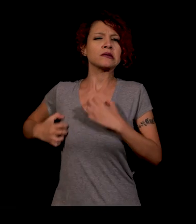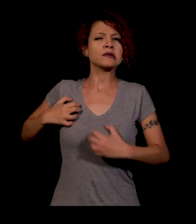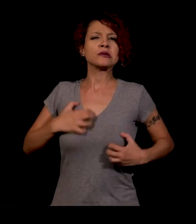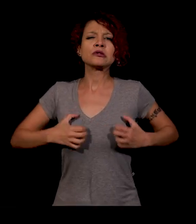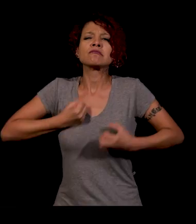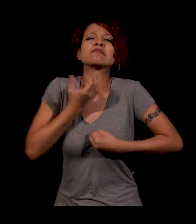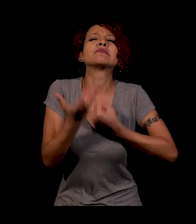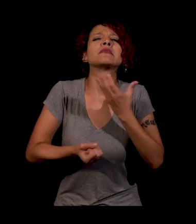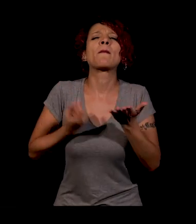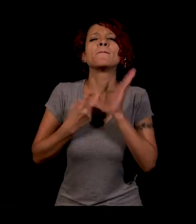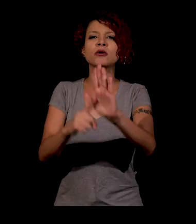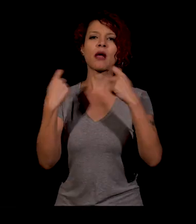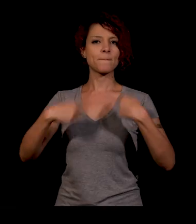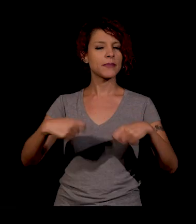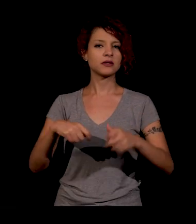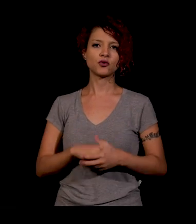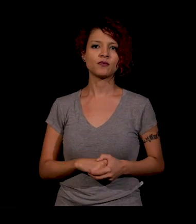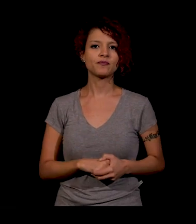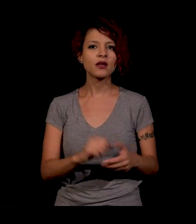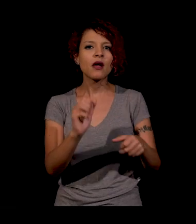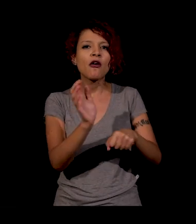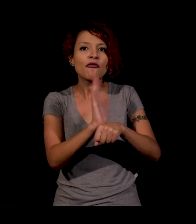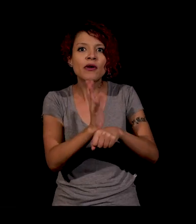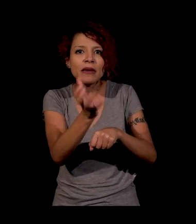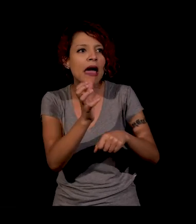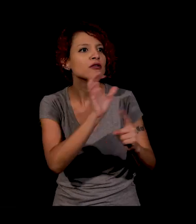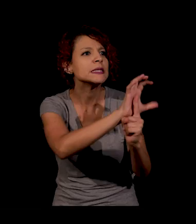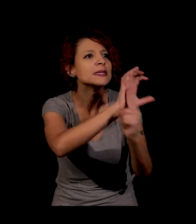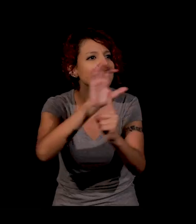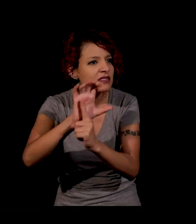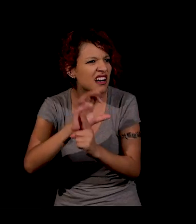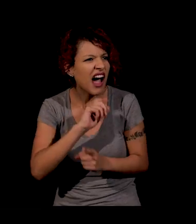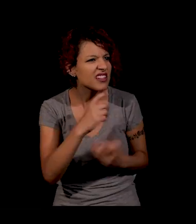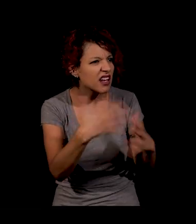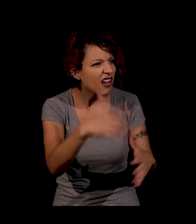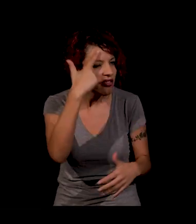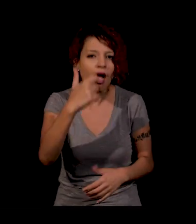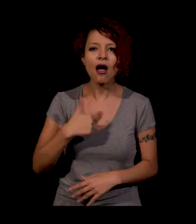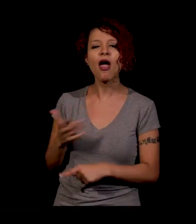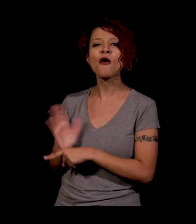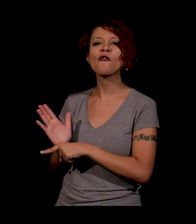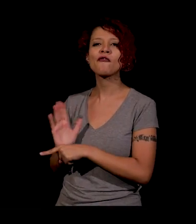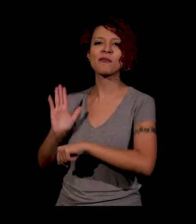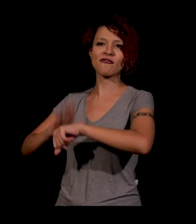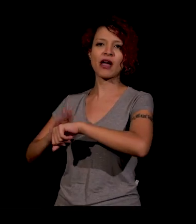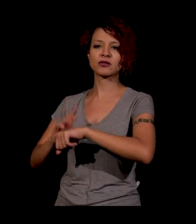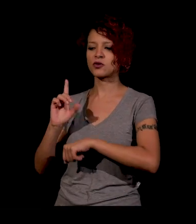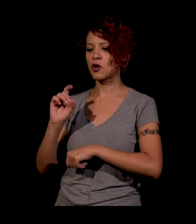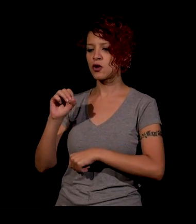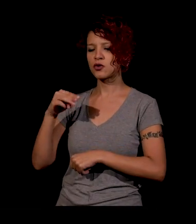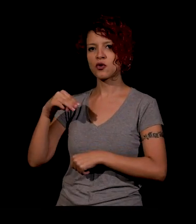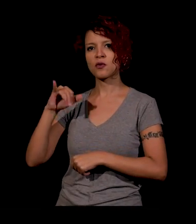eu vaso muito. Eu sempre dou ideia para as pessoas dos filmes que eu quero fazer, para ver se alguém faz. Aí quando ninguém faz, eu faço. Então o Domingos foi uma paixão,